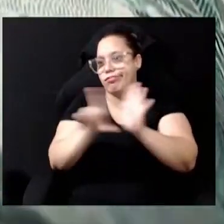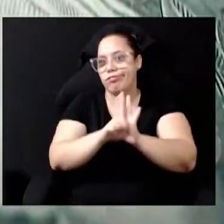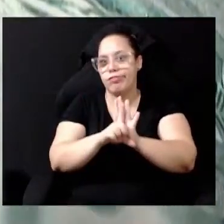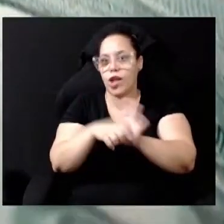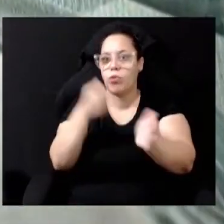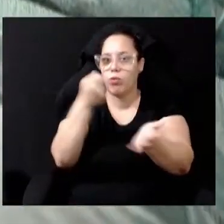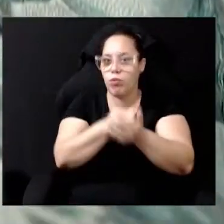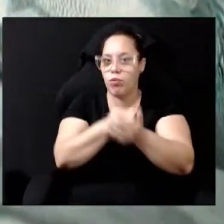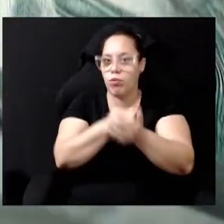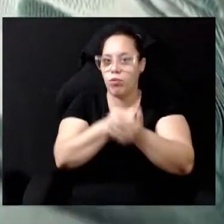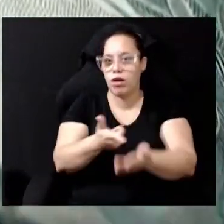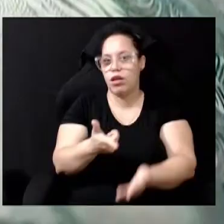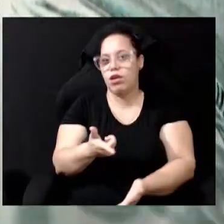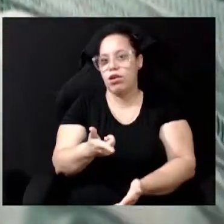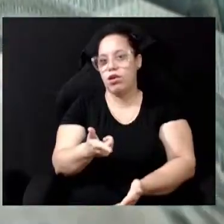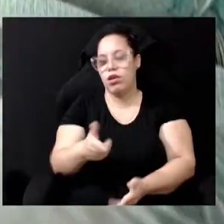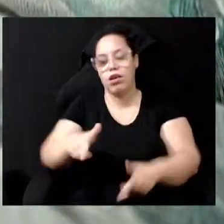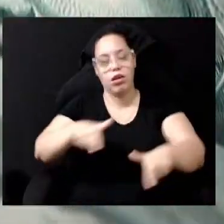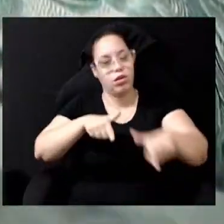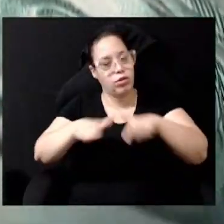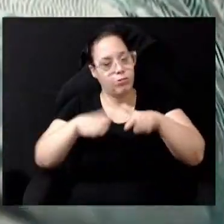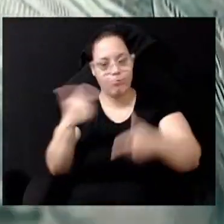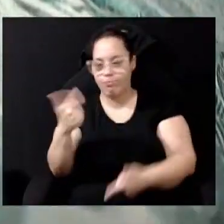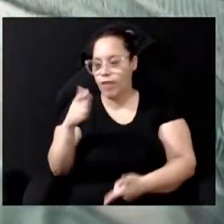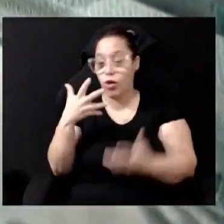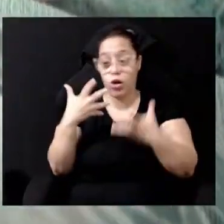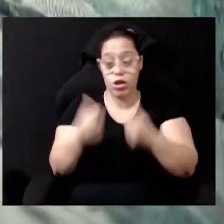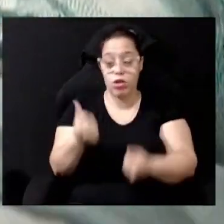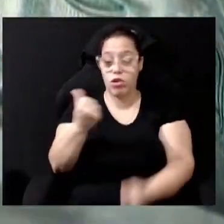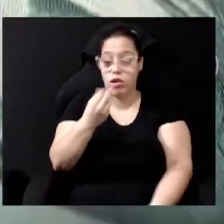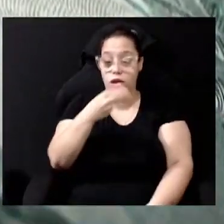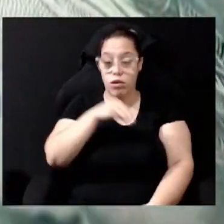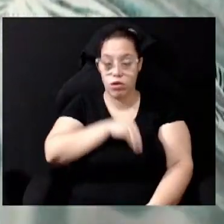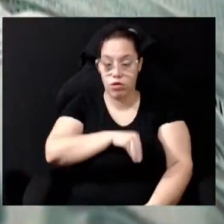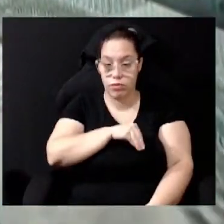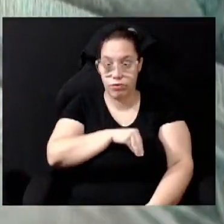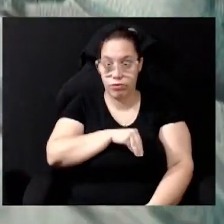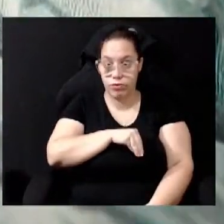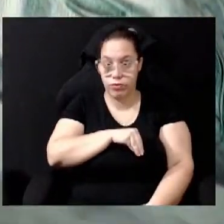pagar. Então, o trabalhador que não receber o 13º, assim